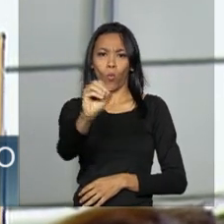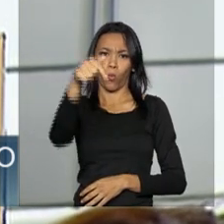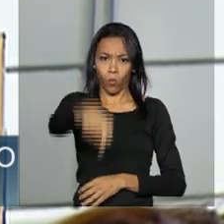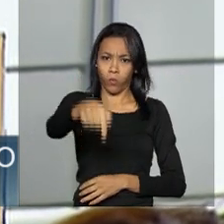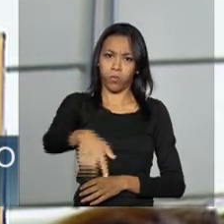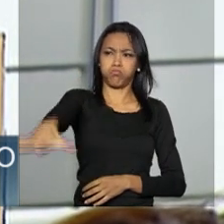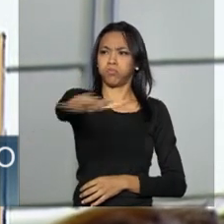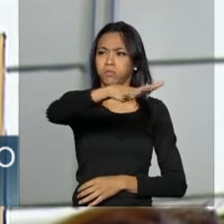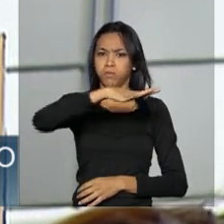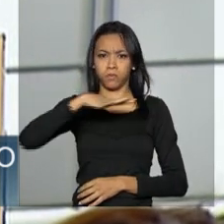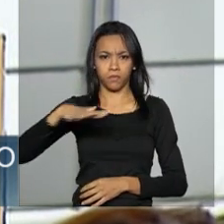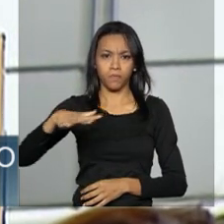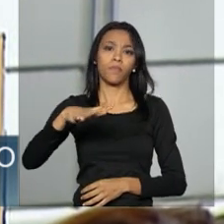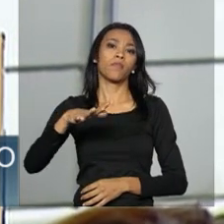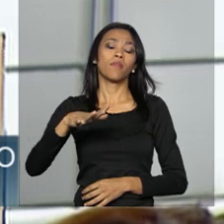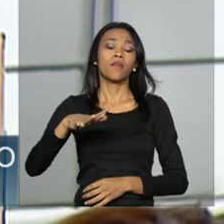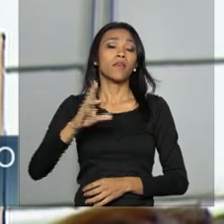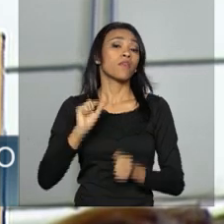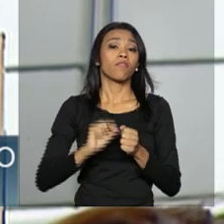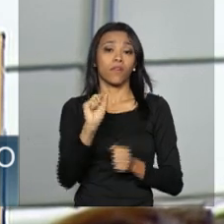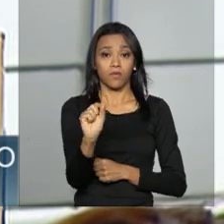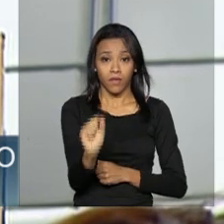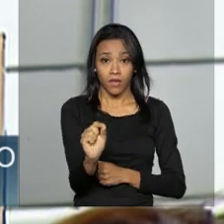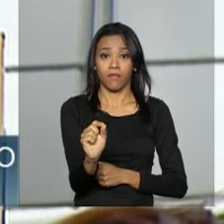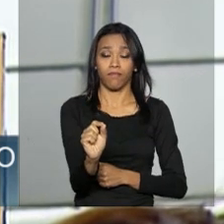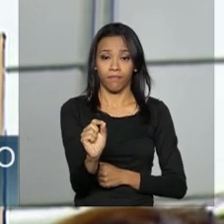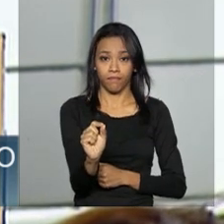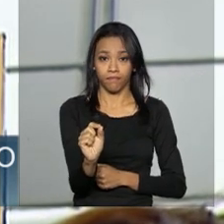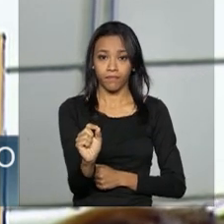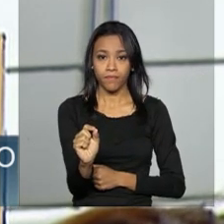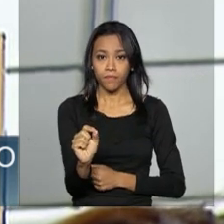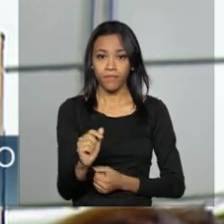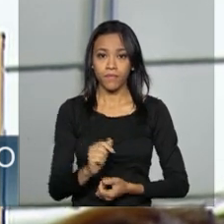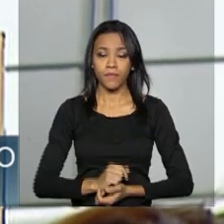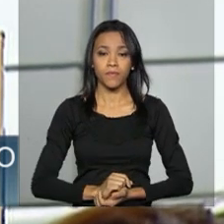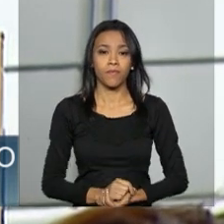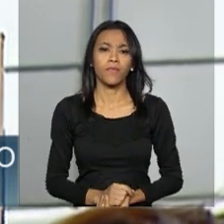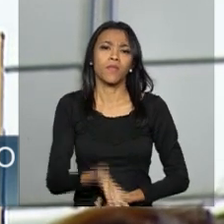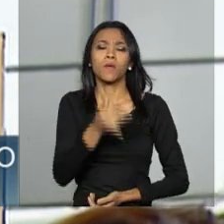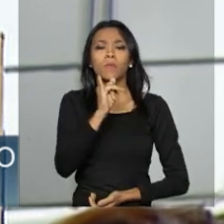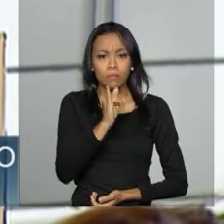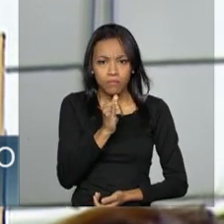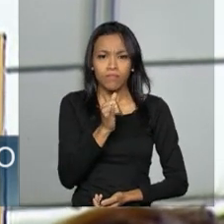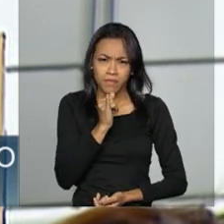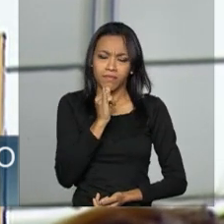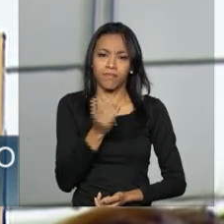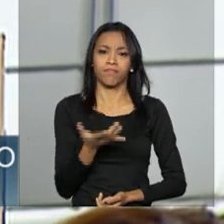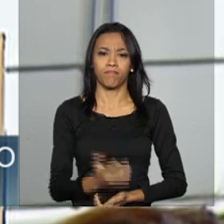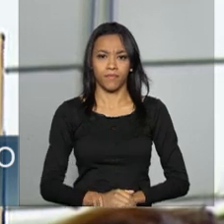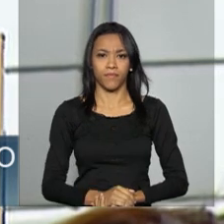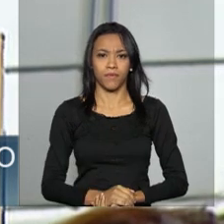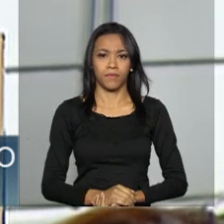é um forte que faz, sem sombra de dúvida, um exemplo